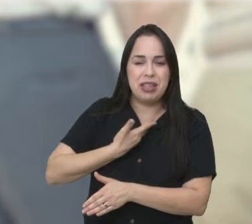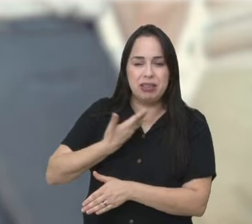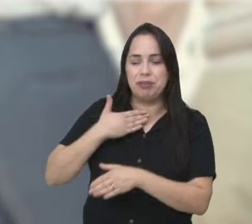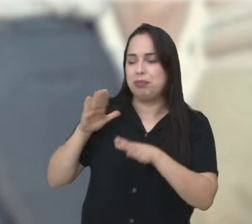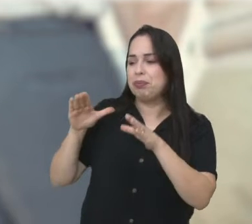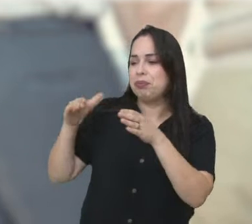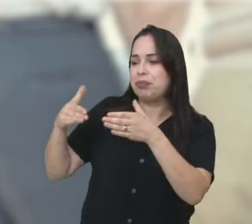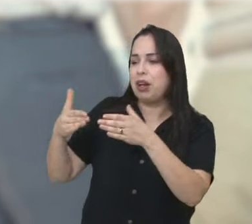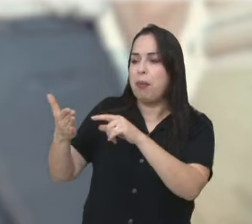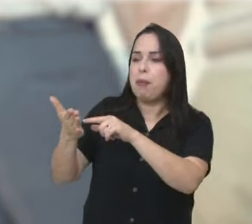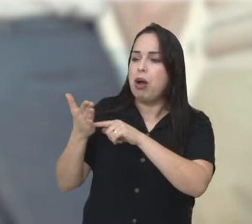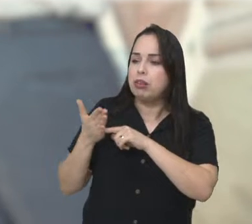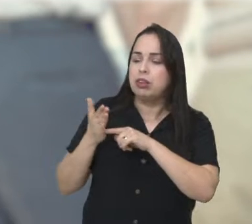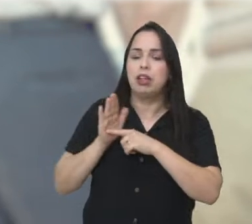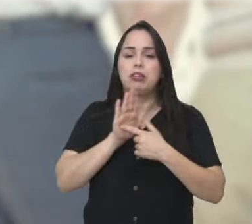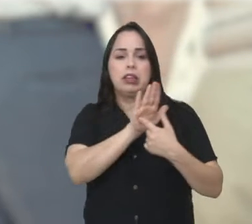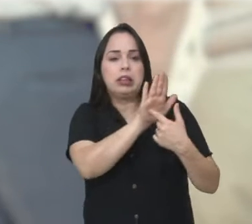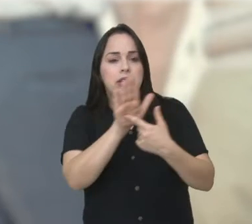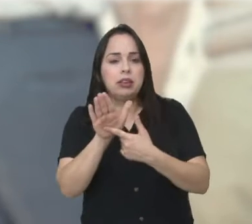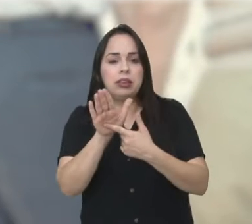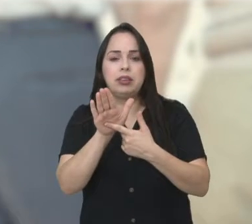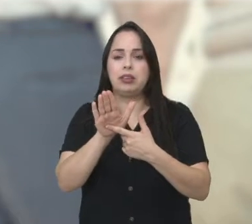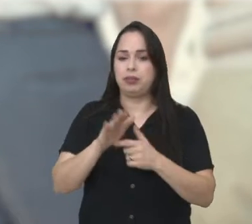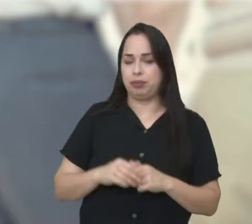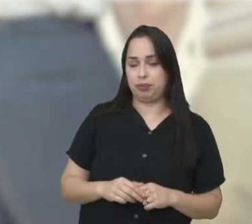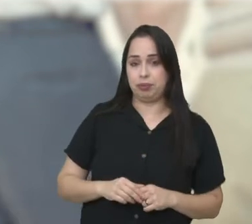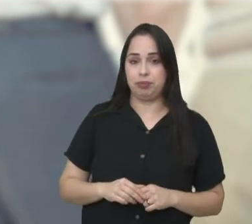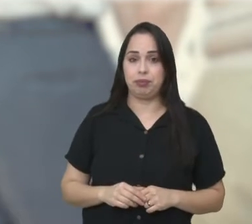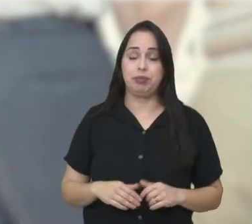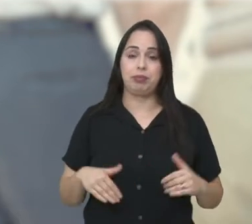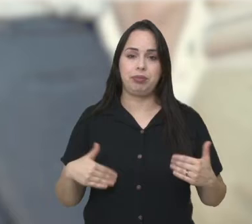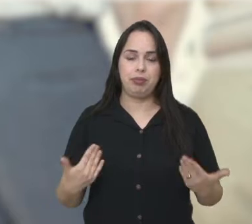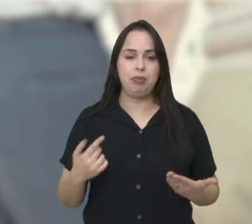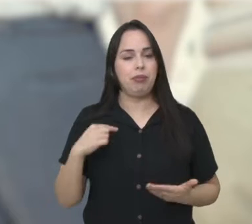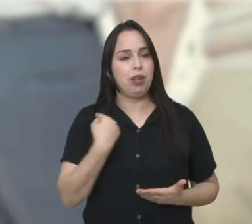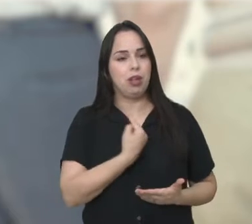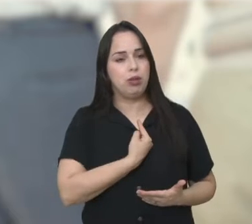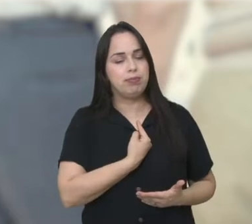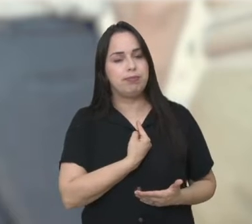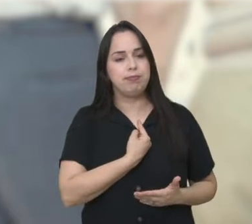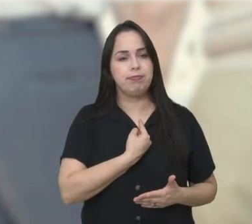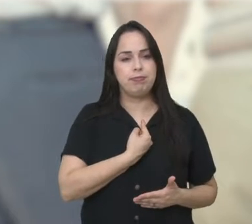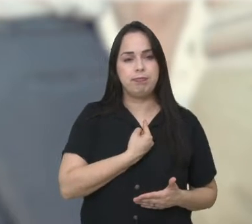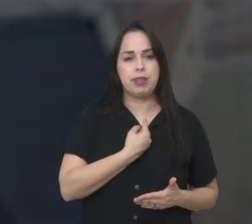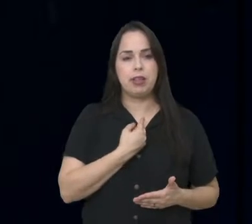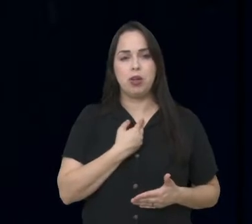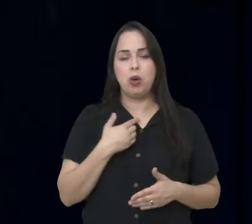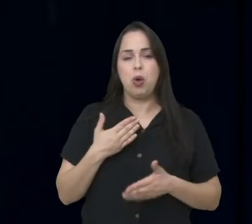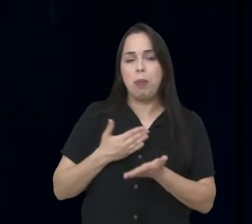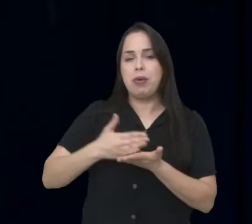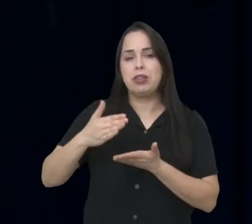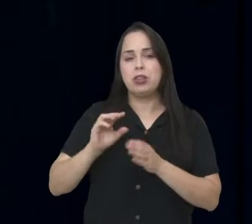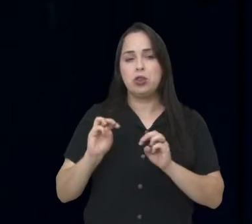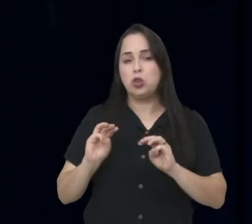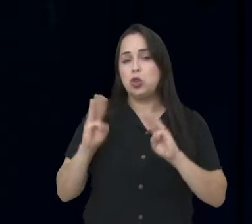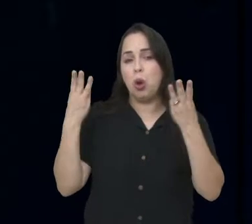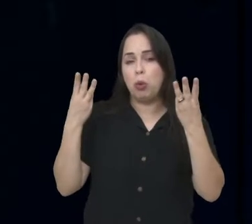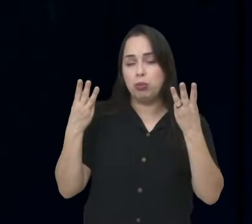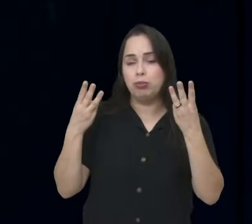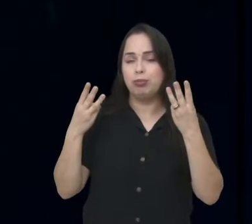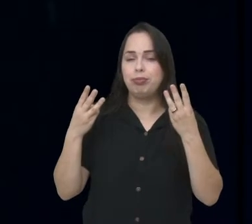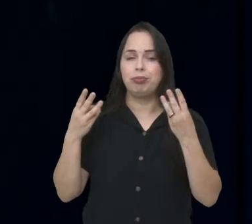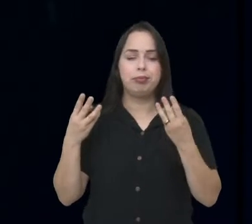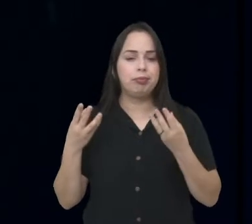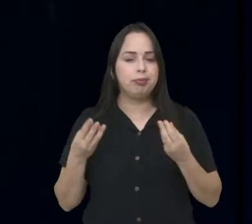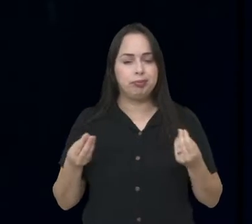essas bandas mostrarem o que elas gravaram ao vivo aqui. Então a gente começou a fazer os shows de uma maneira bem